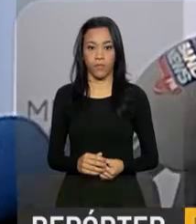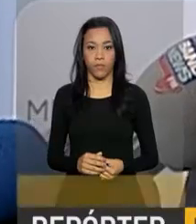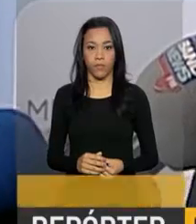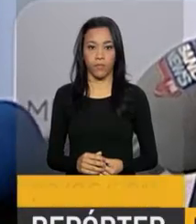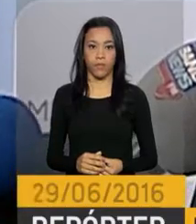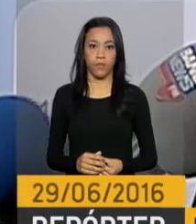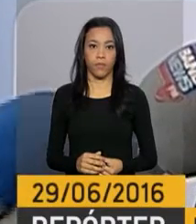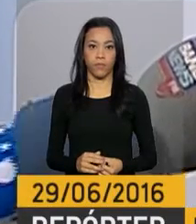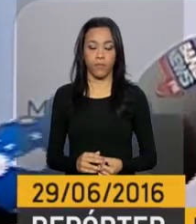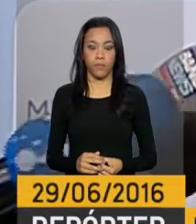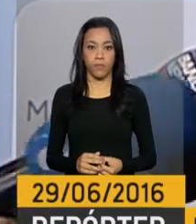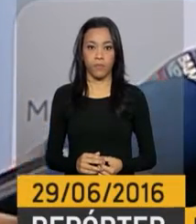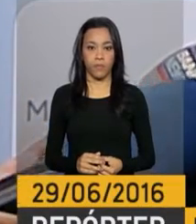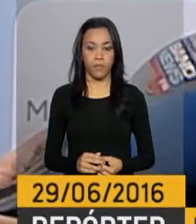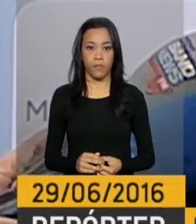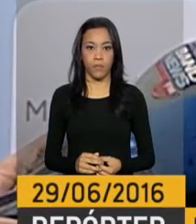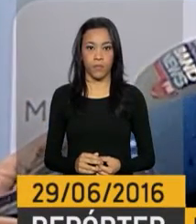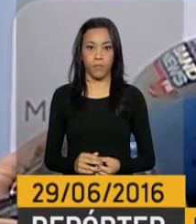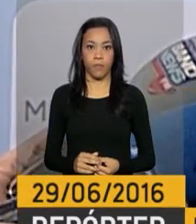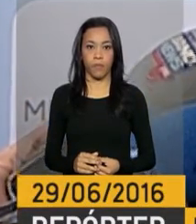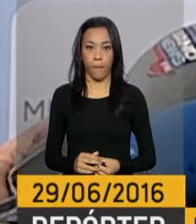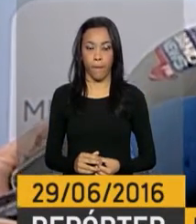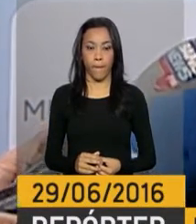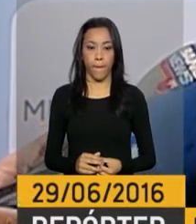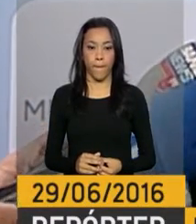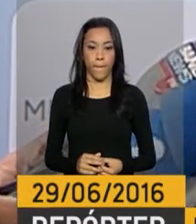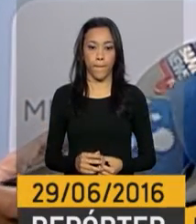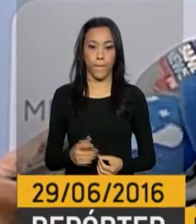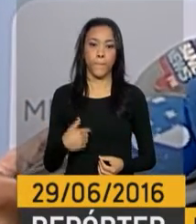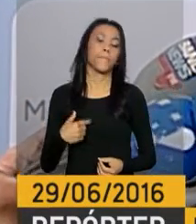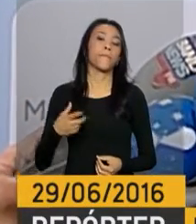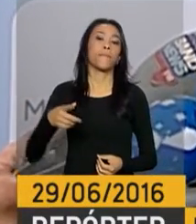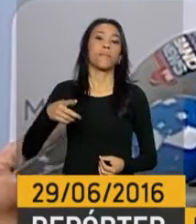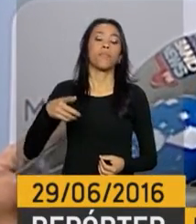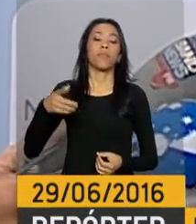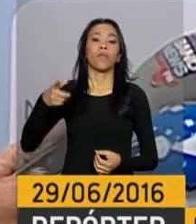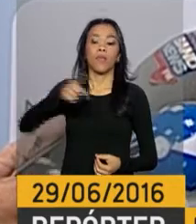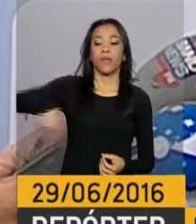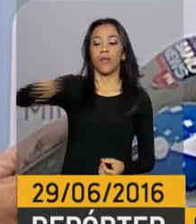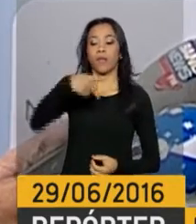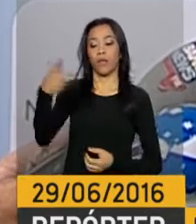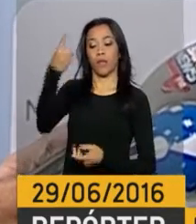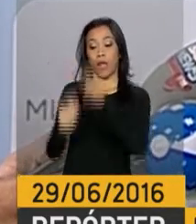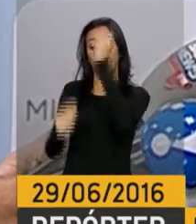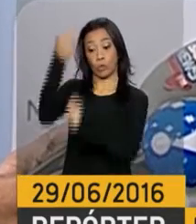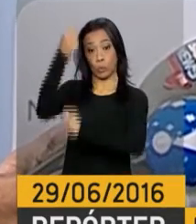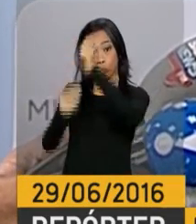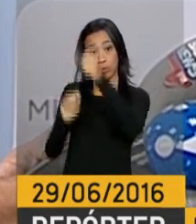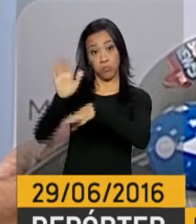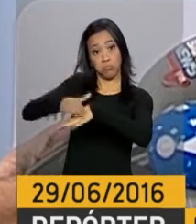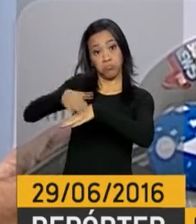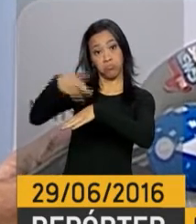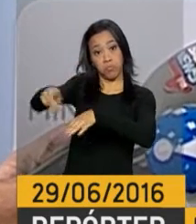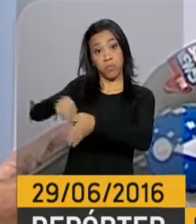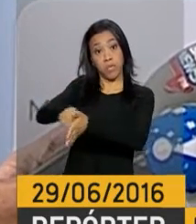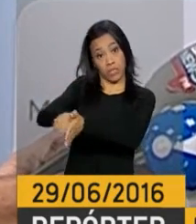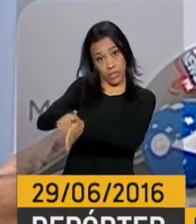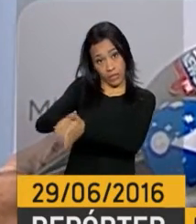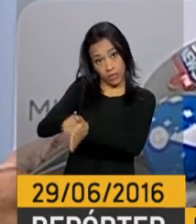maçante, com aspartame, ou então mais gordura? Porque a indústria pesquisa os seus elementos e